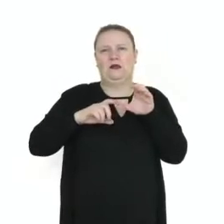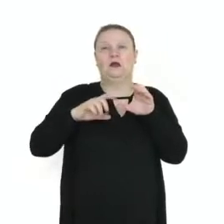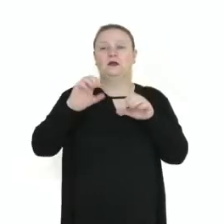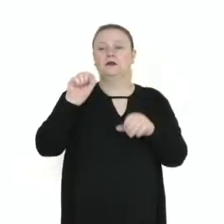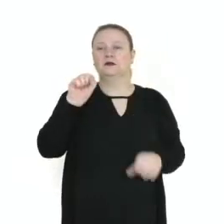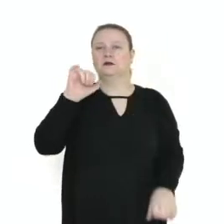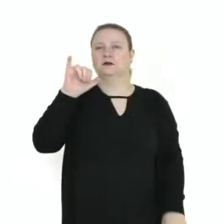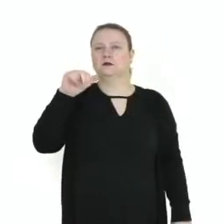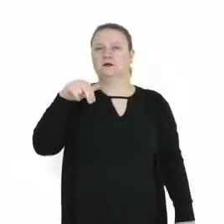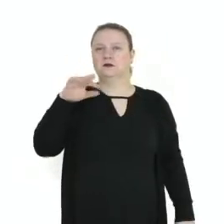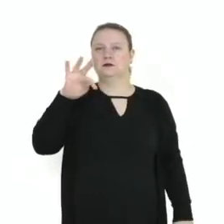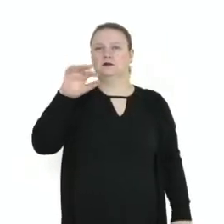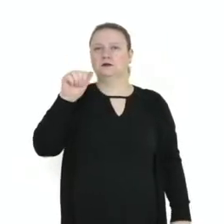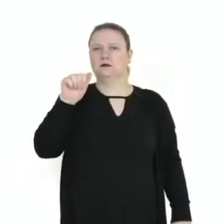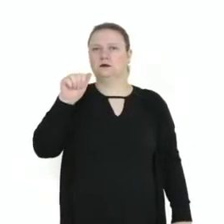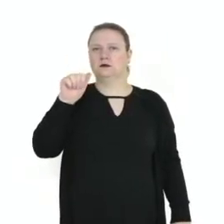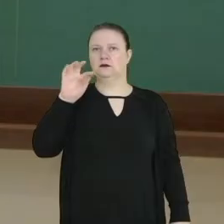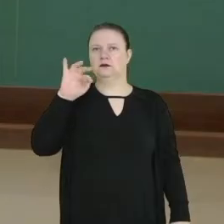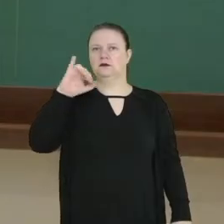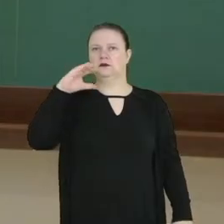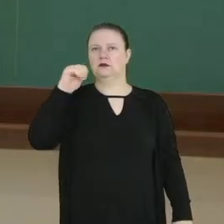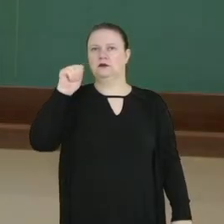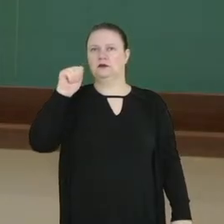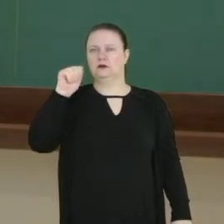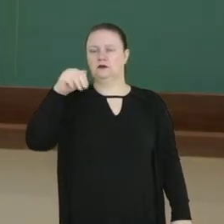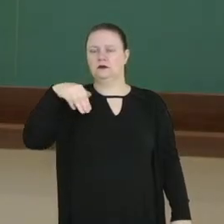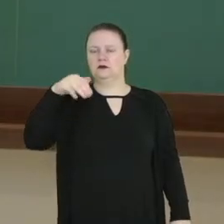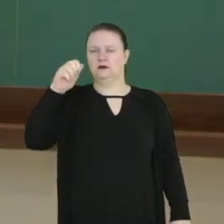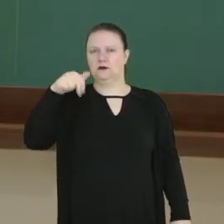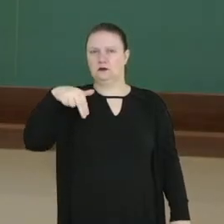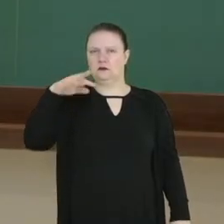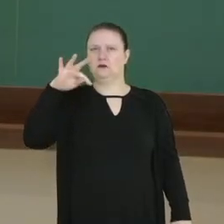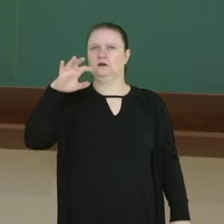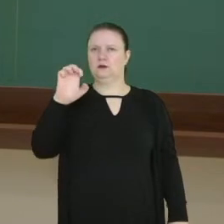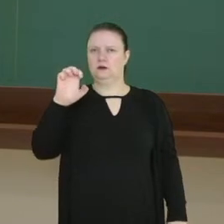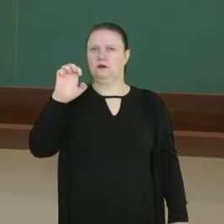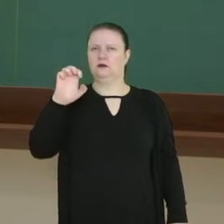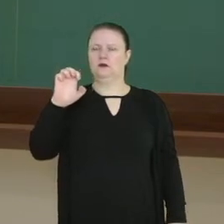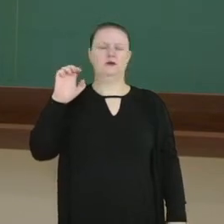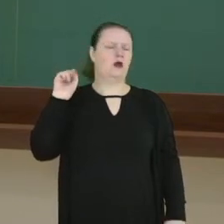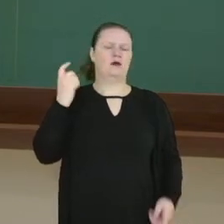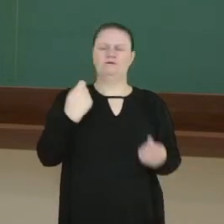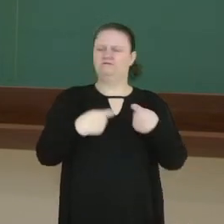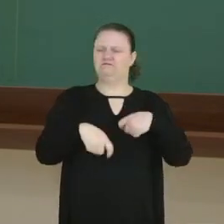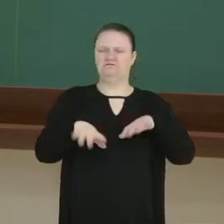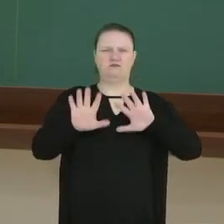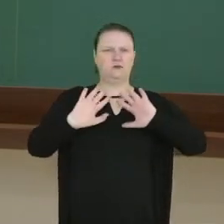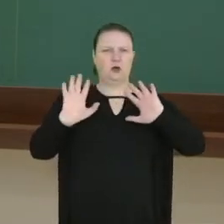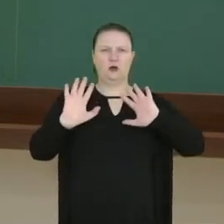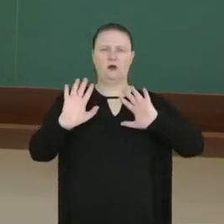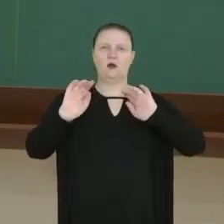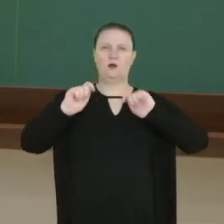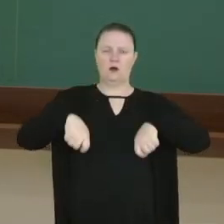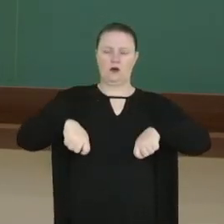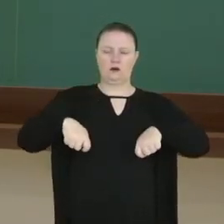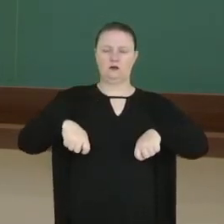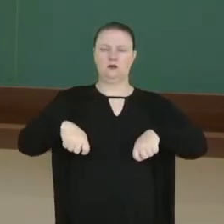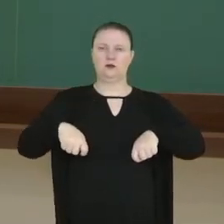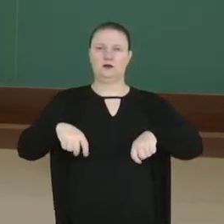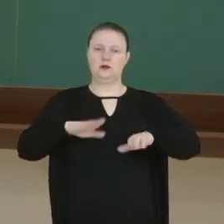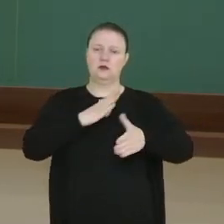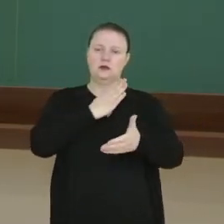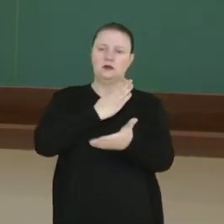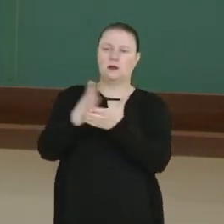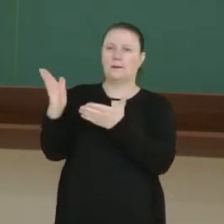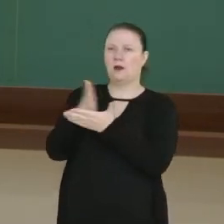é essencial. Então, elas podem existir separadamente. Isso torna, né, a nossa ideia aqui